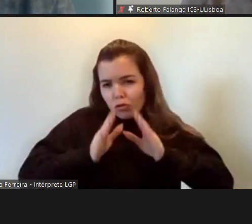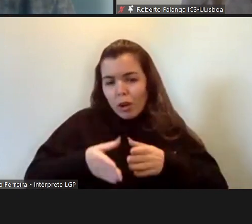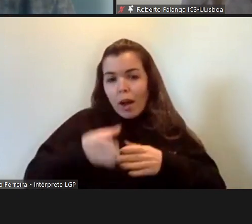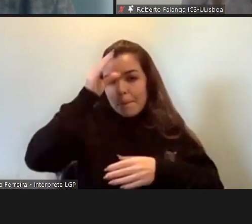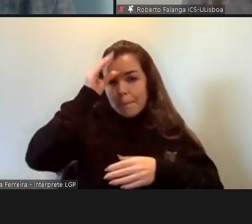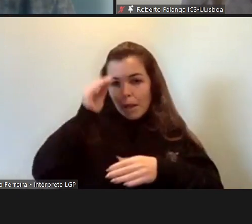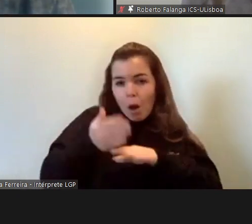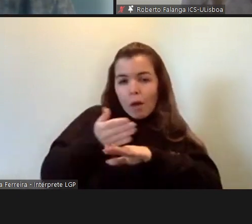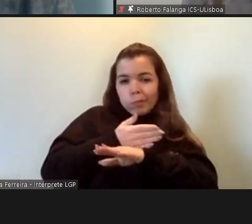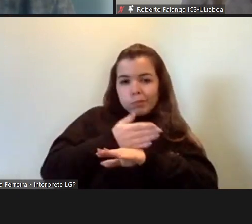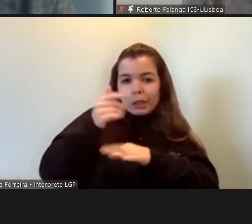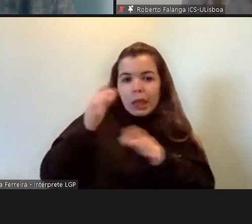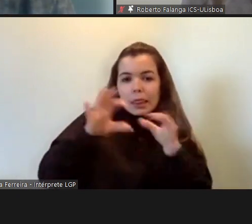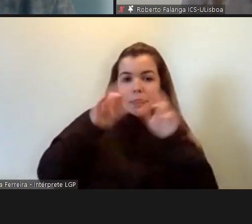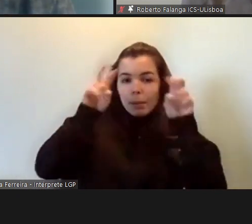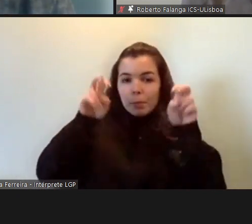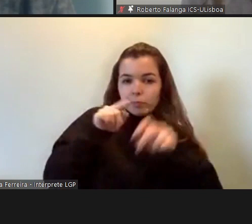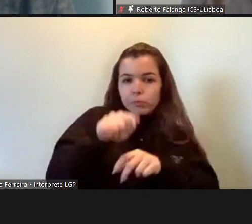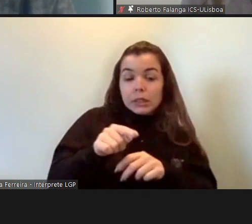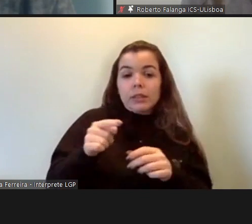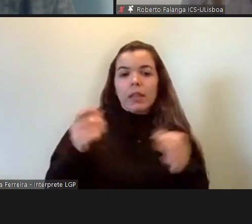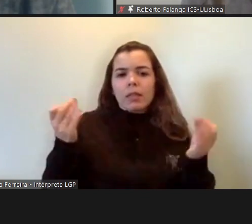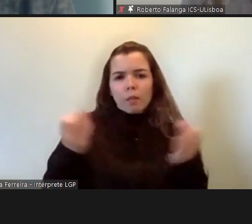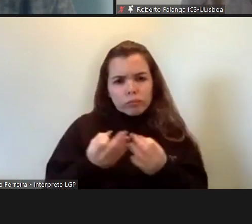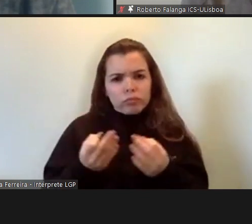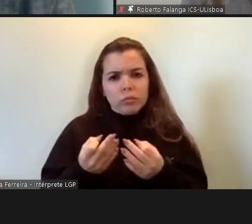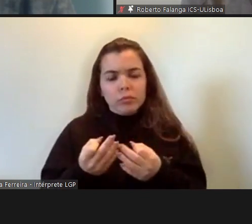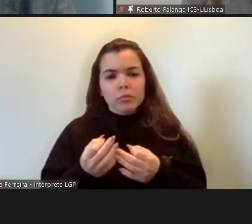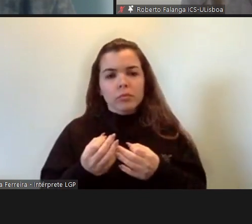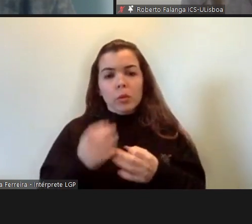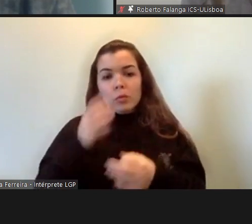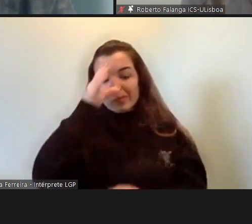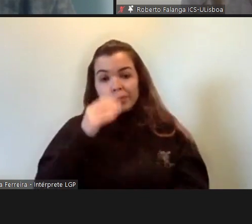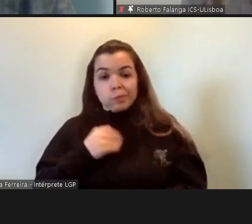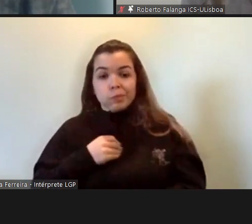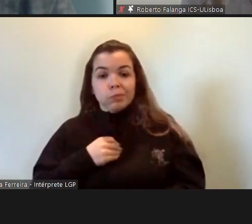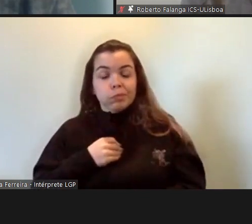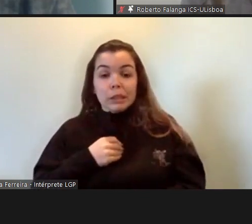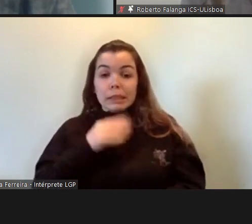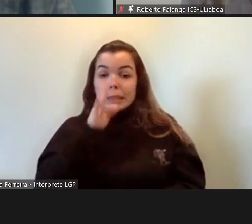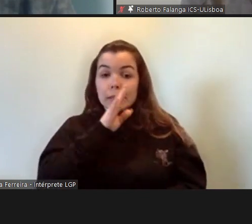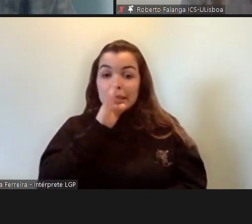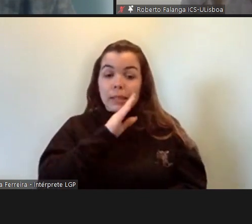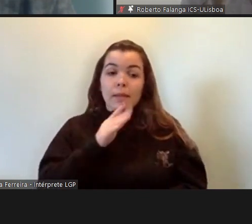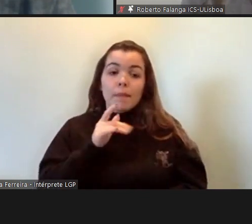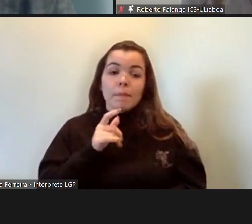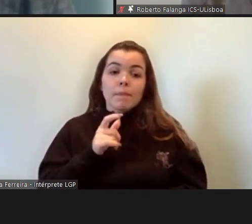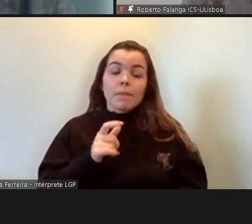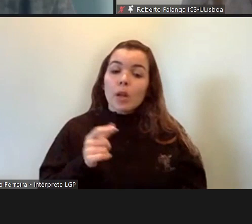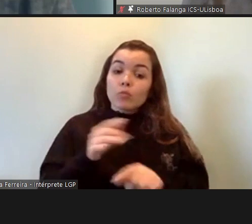isto e que definitivamente, não sei se há termos definitivos neste assunto,